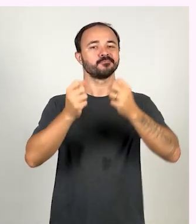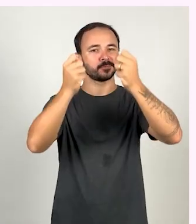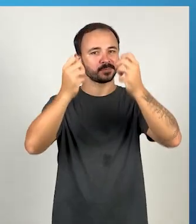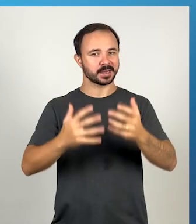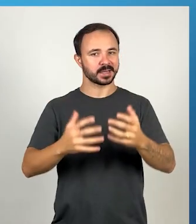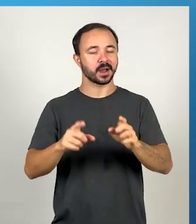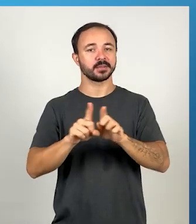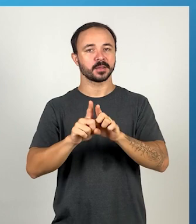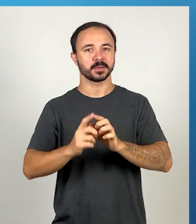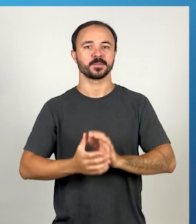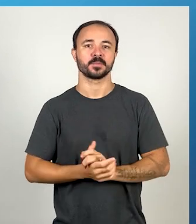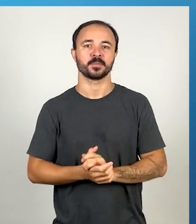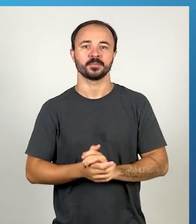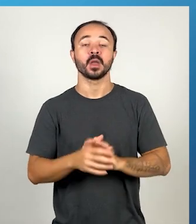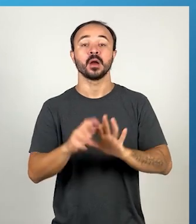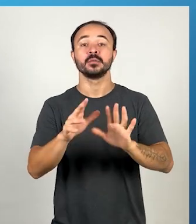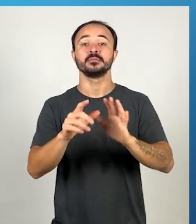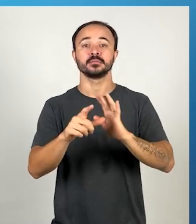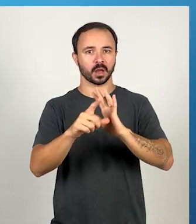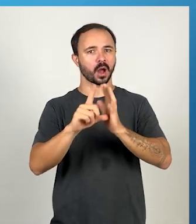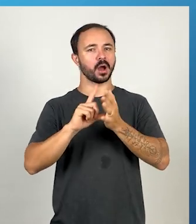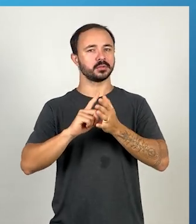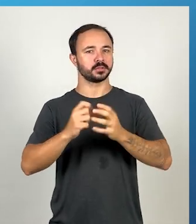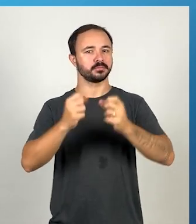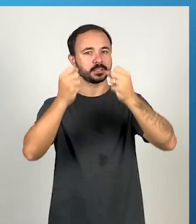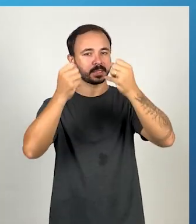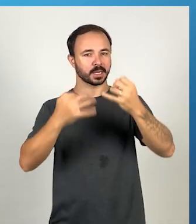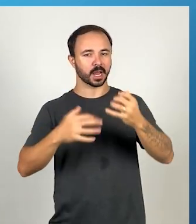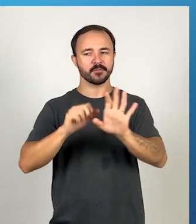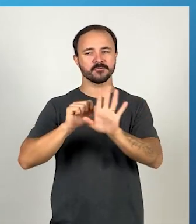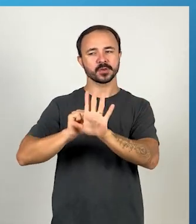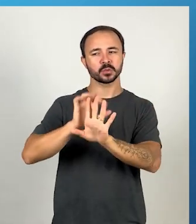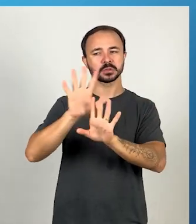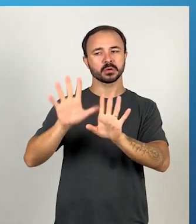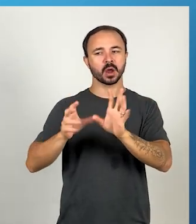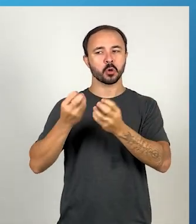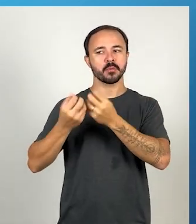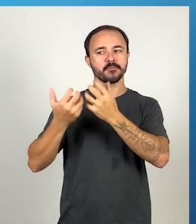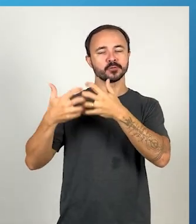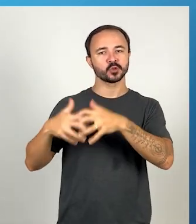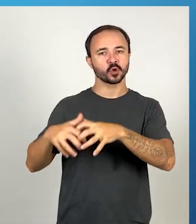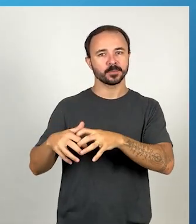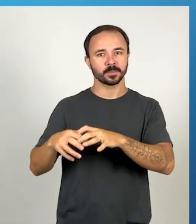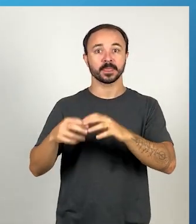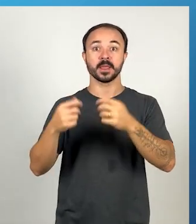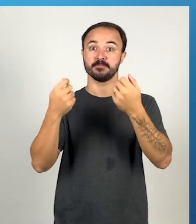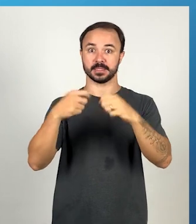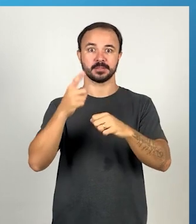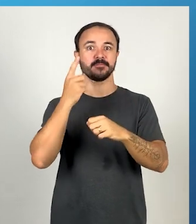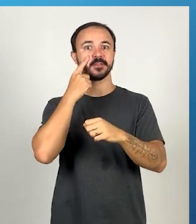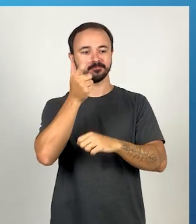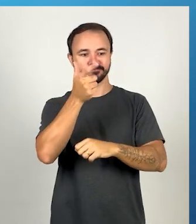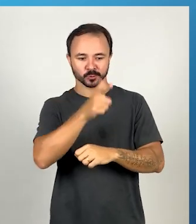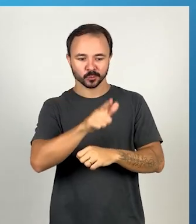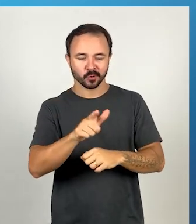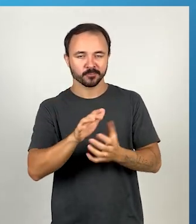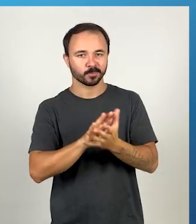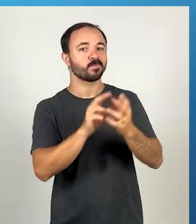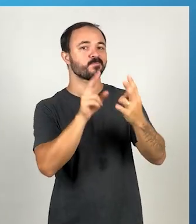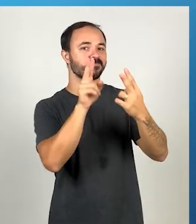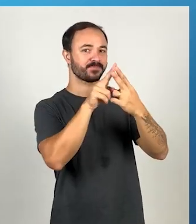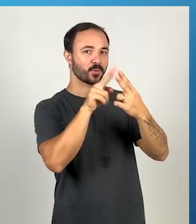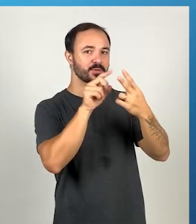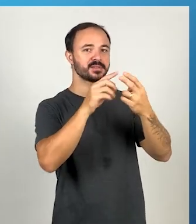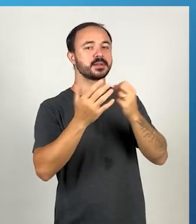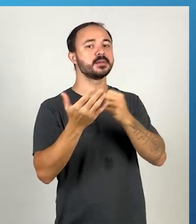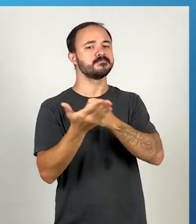silepse. Antes de começarmos o estudo sobre as figuras de linguagem, precisamos rever dois conceitos básicos